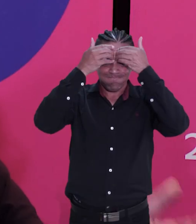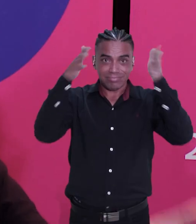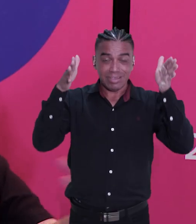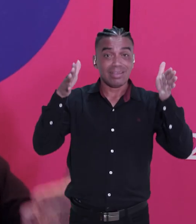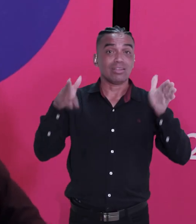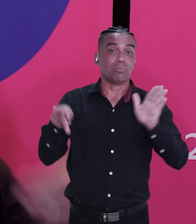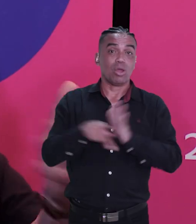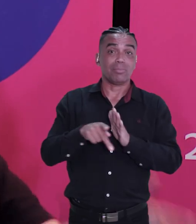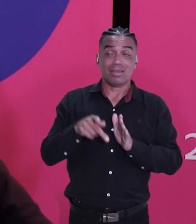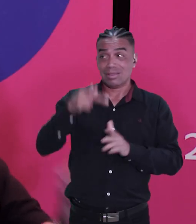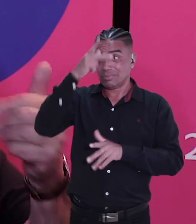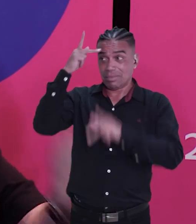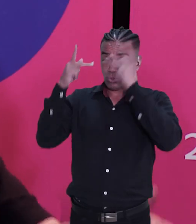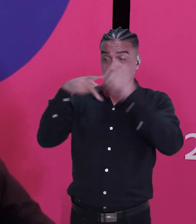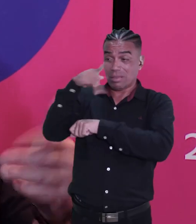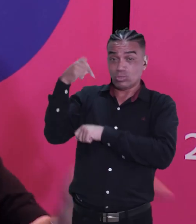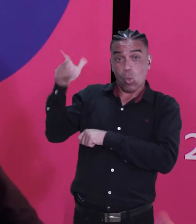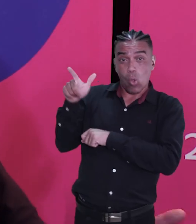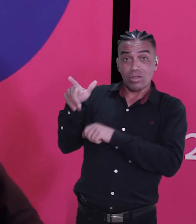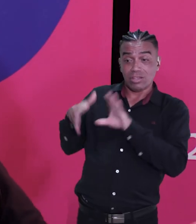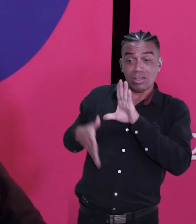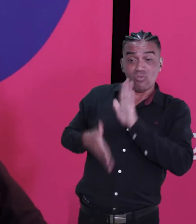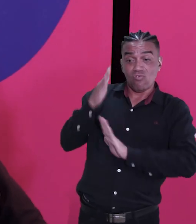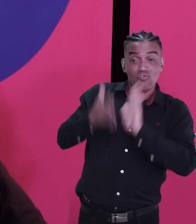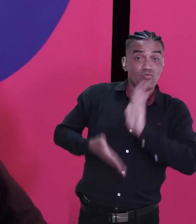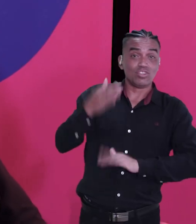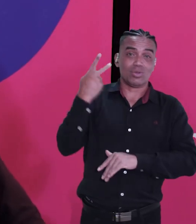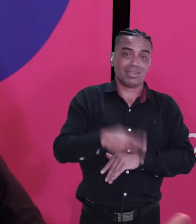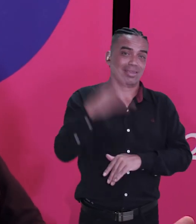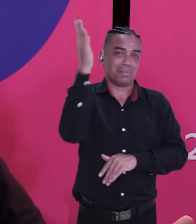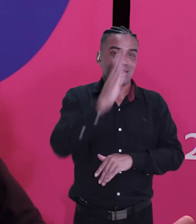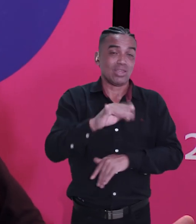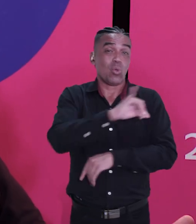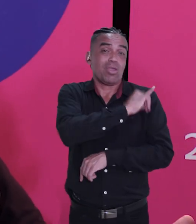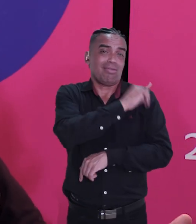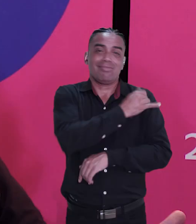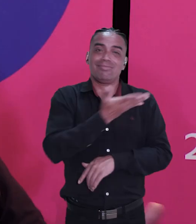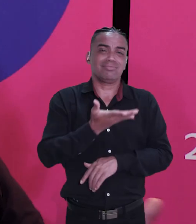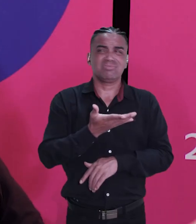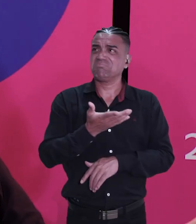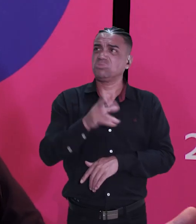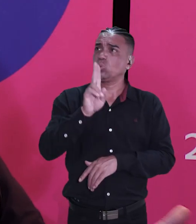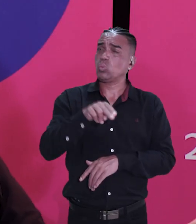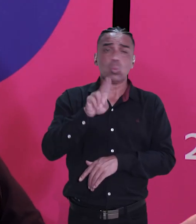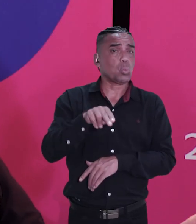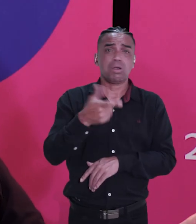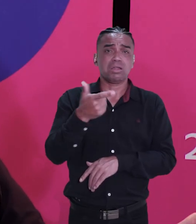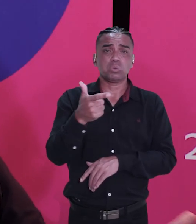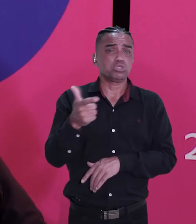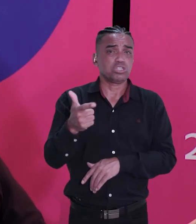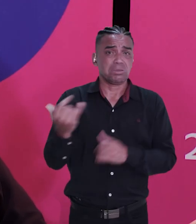é para onde estavam vindo os refugiados, né, os espiões, contra-espiões e tudo mais. Então, não é possível que essa realidade nunca não